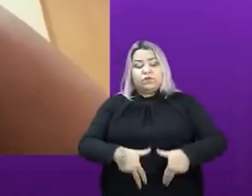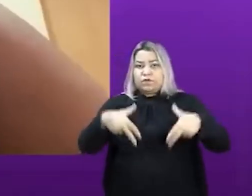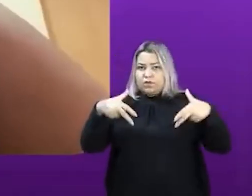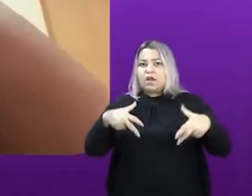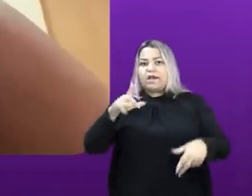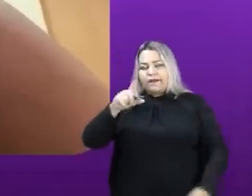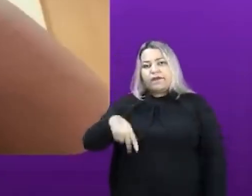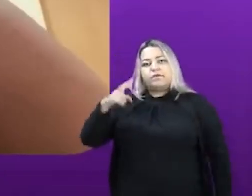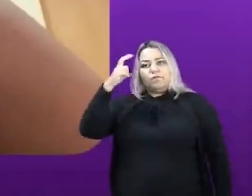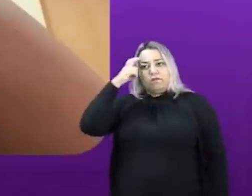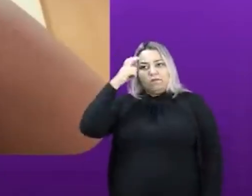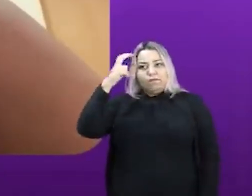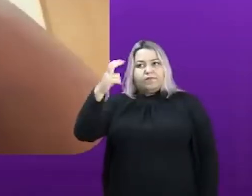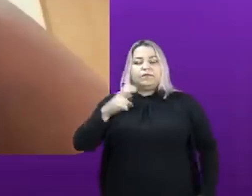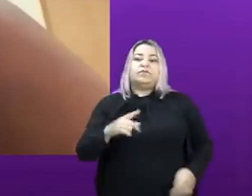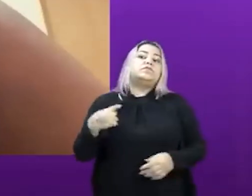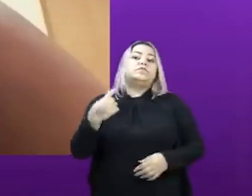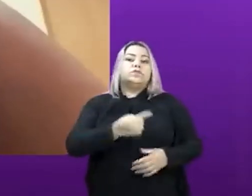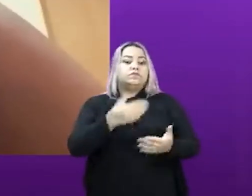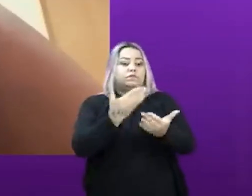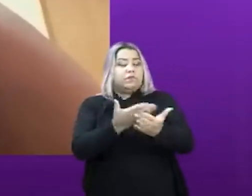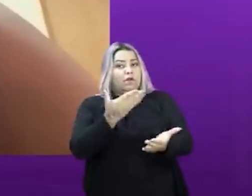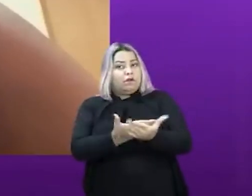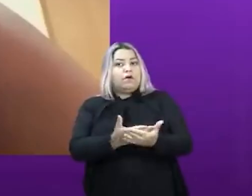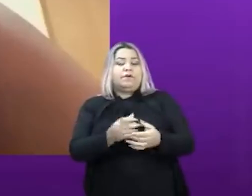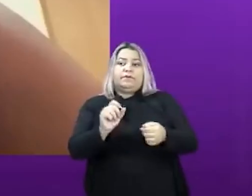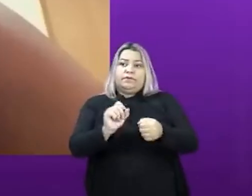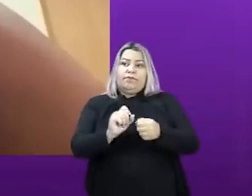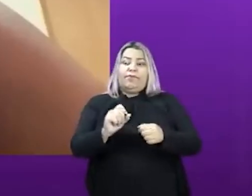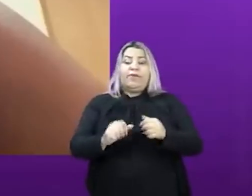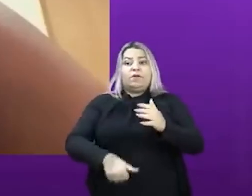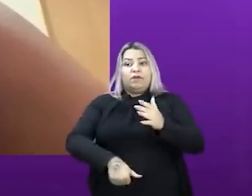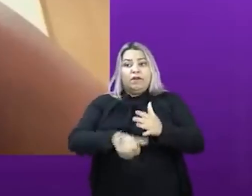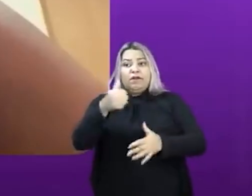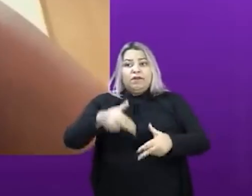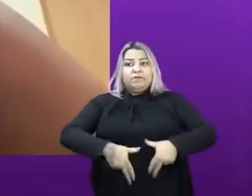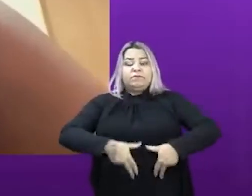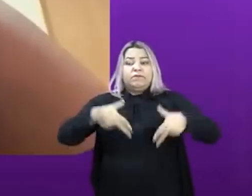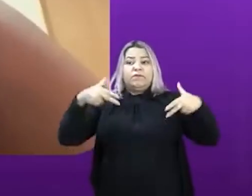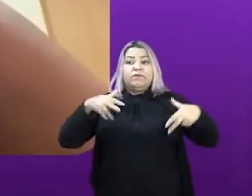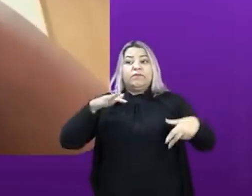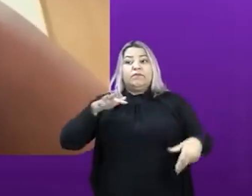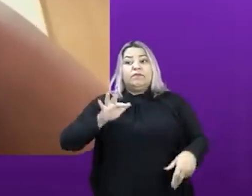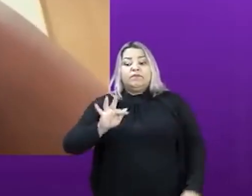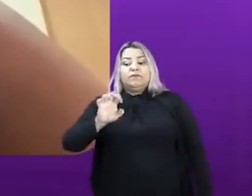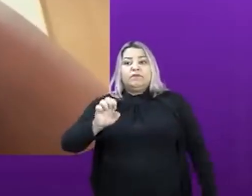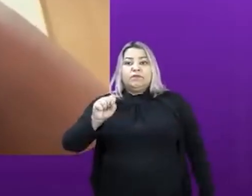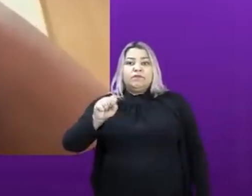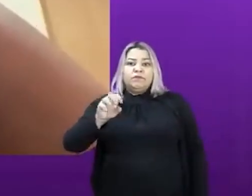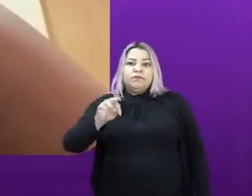cultura. E a gente estudou, fizemos o primeiro Wood Hip Hop Festival